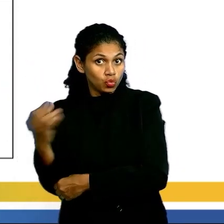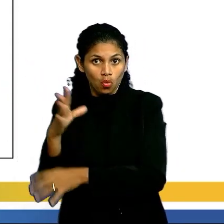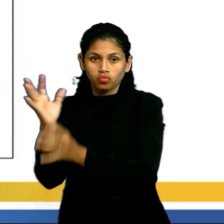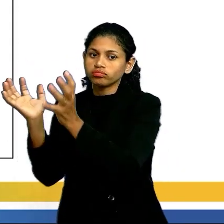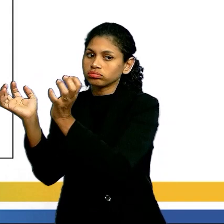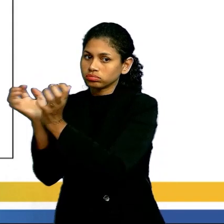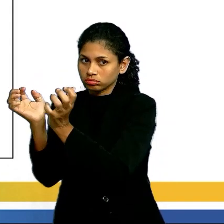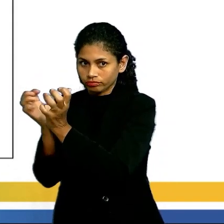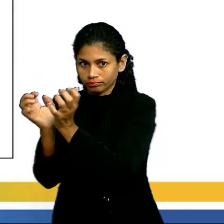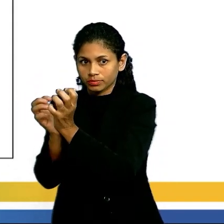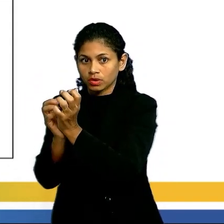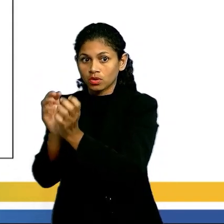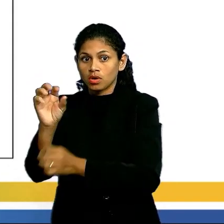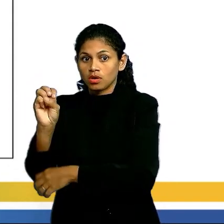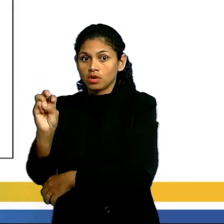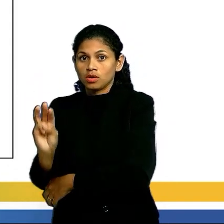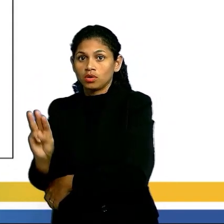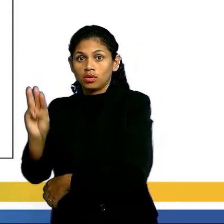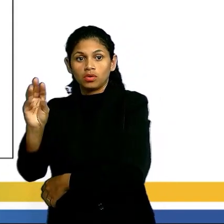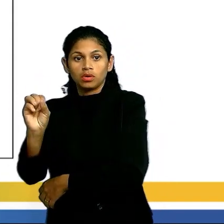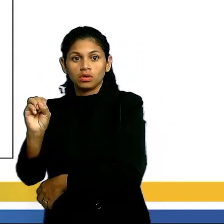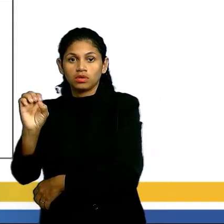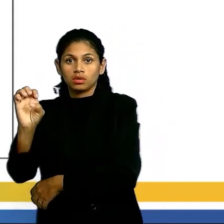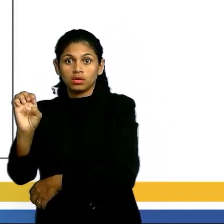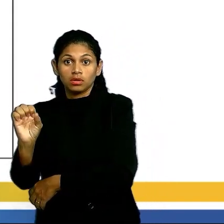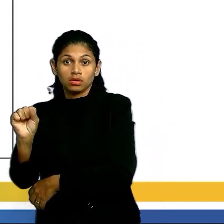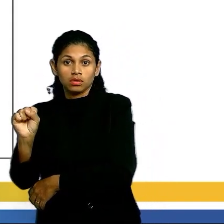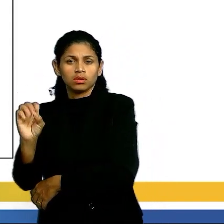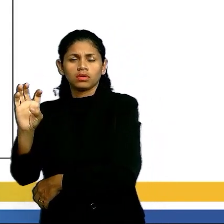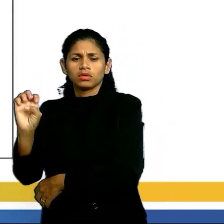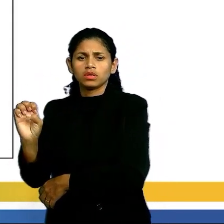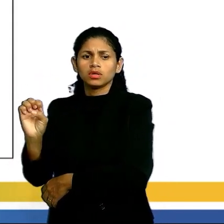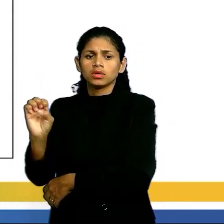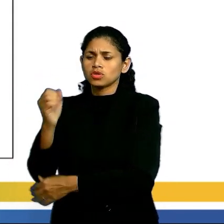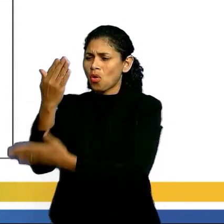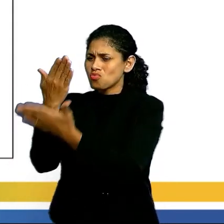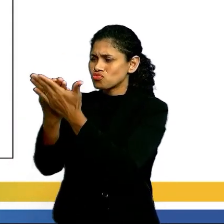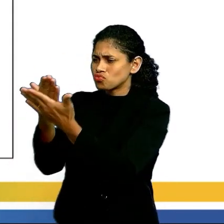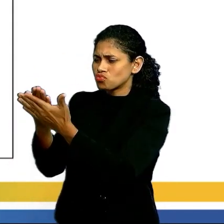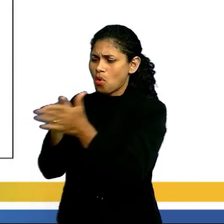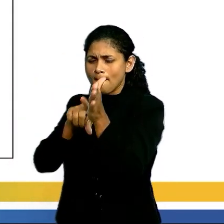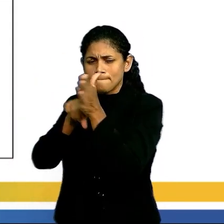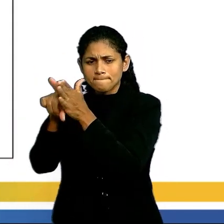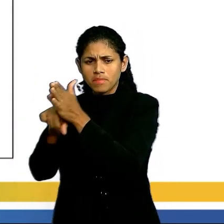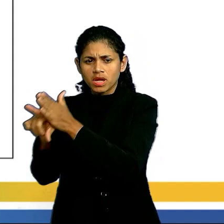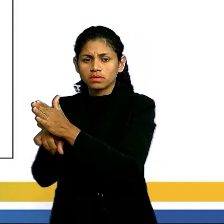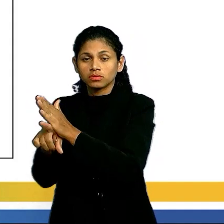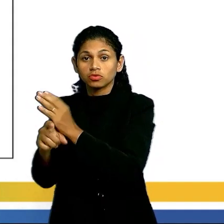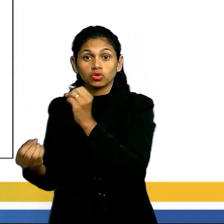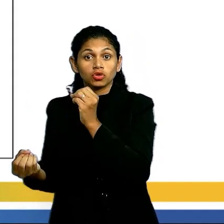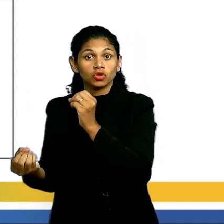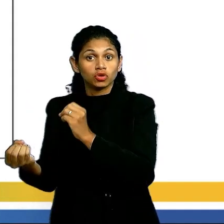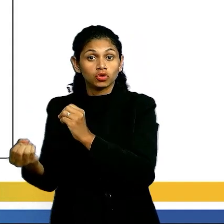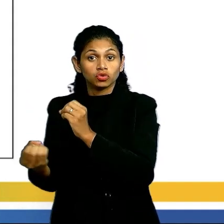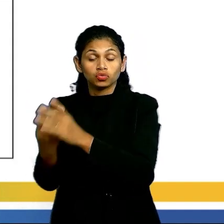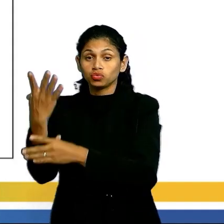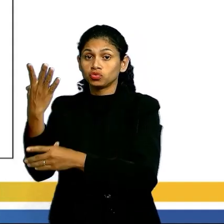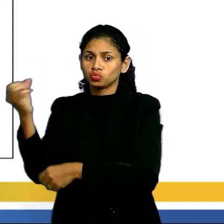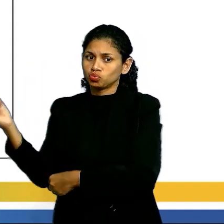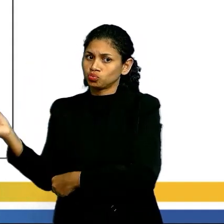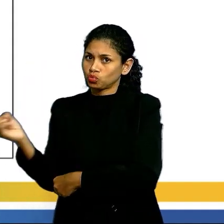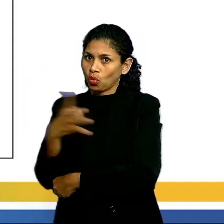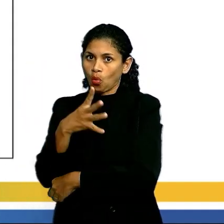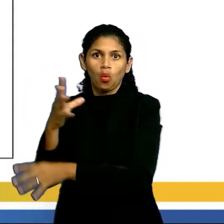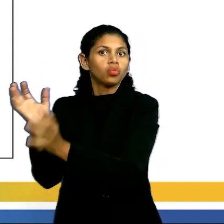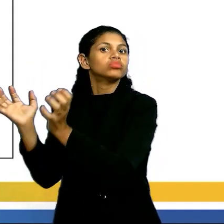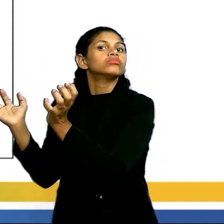6 reinos, tá? Chamando aí o Monera de Eubactéria e Arqueobactéria e o restante. Só